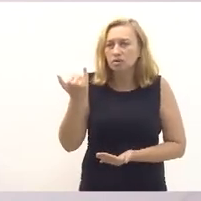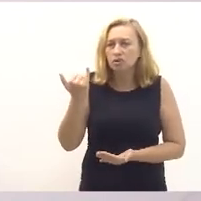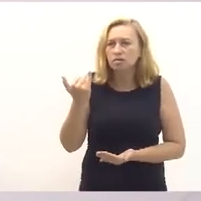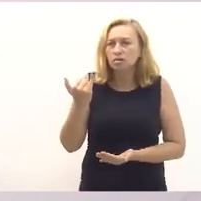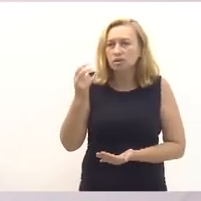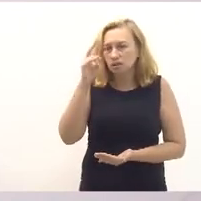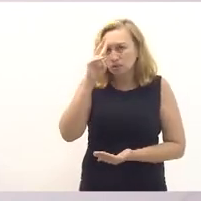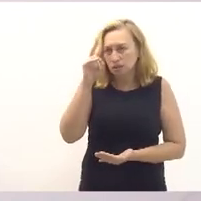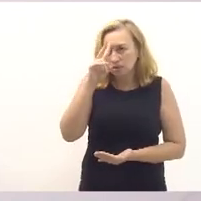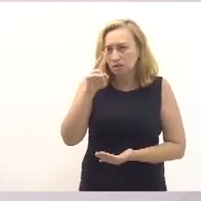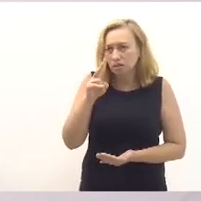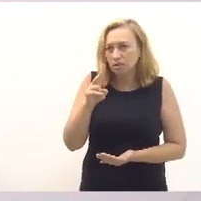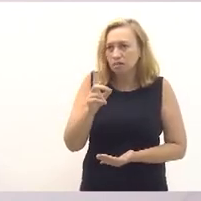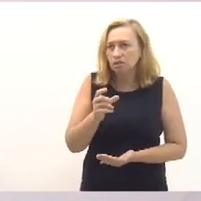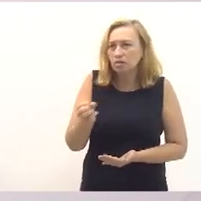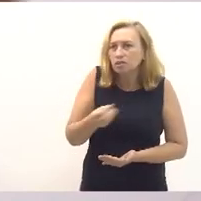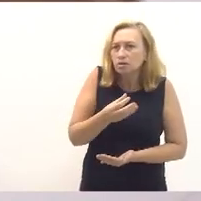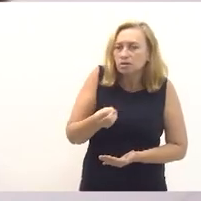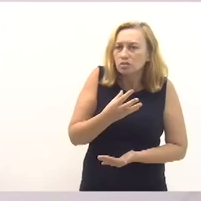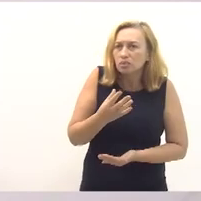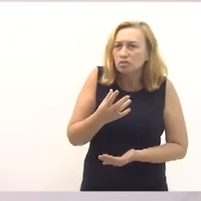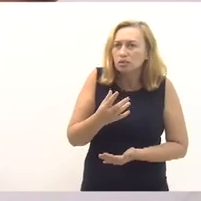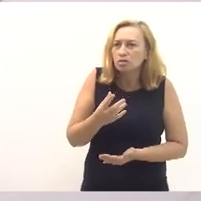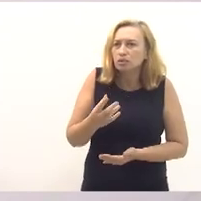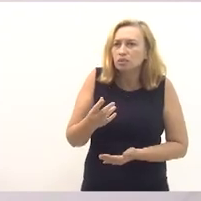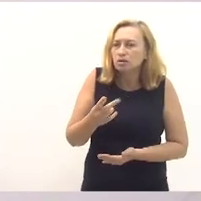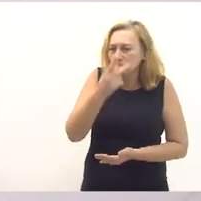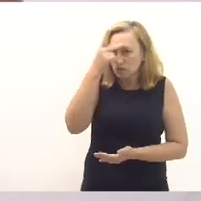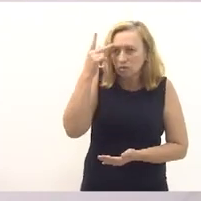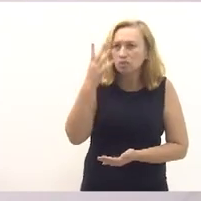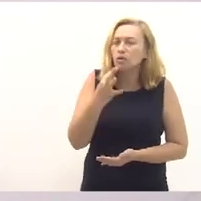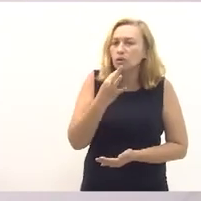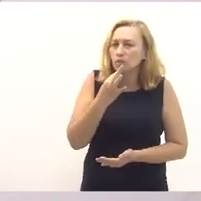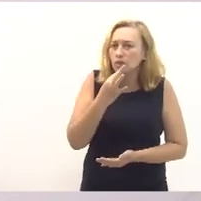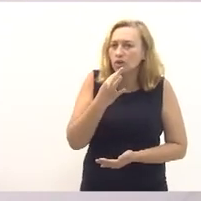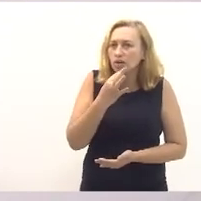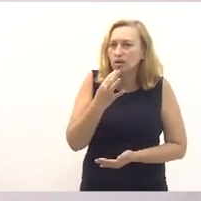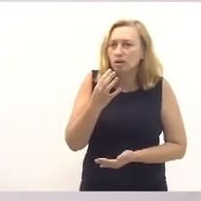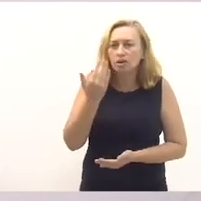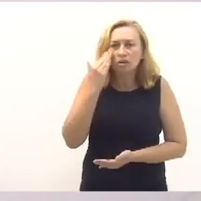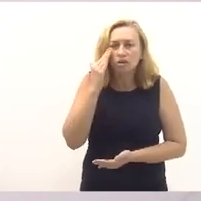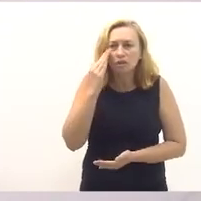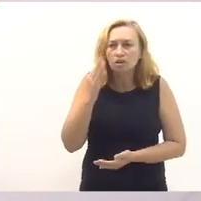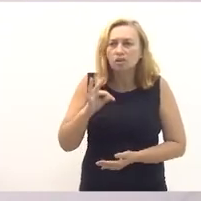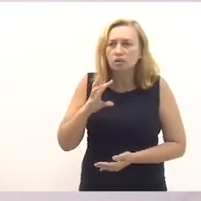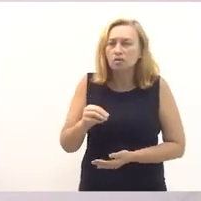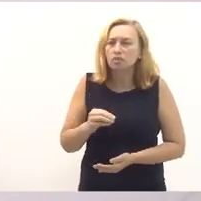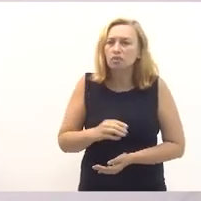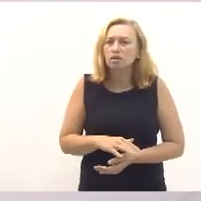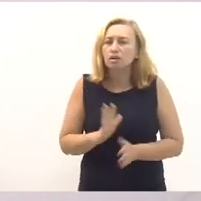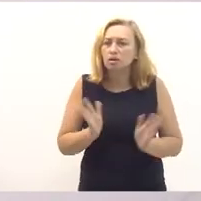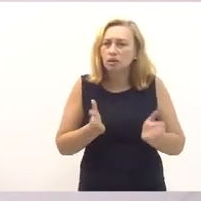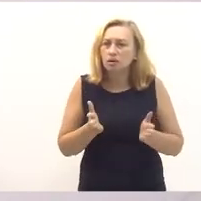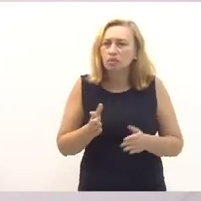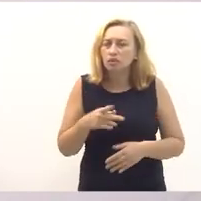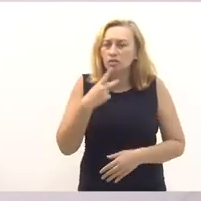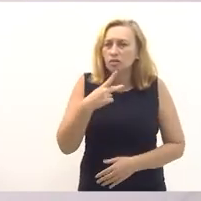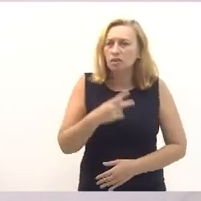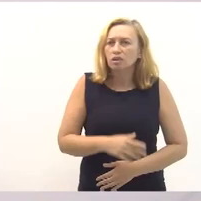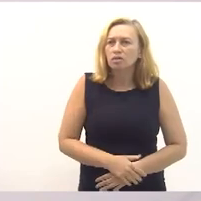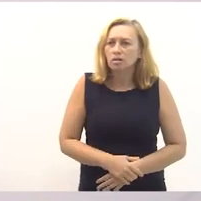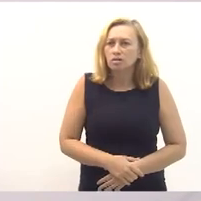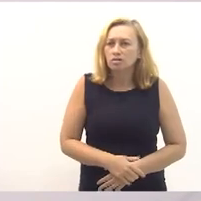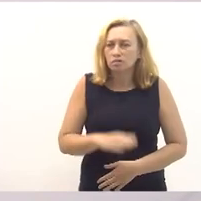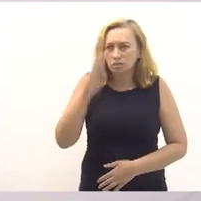resgatar até para as novas gerações conhecer e realmente pô entender isso tudo agora eu vou entrar na